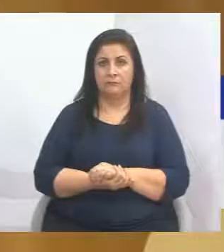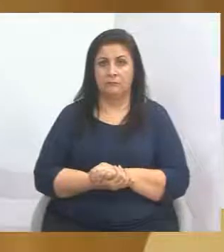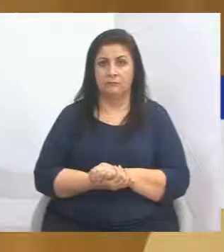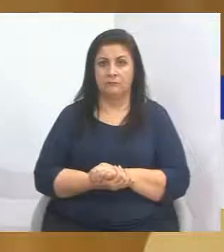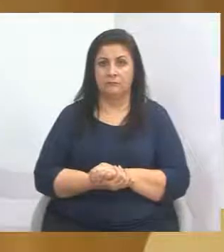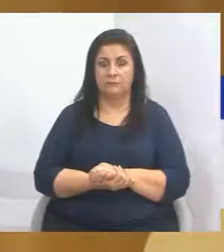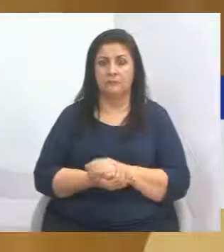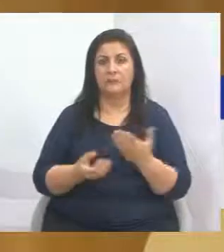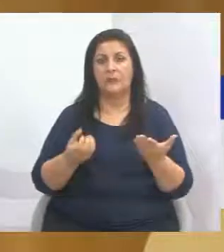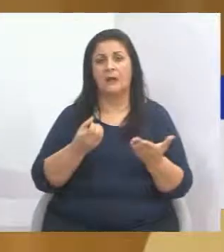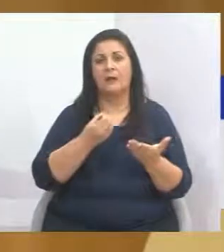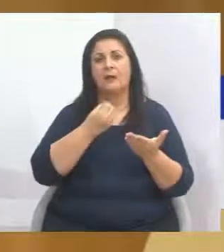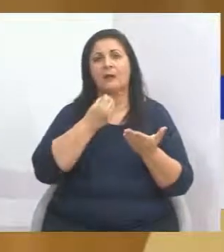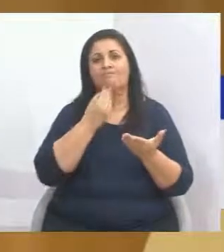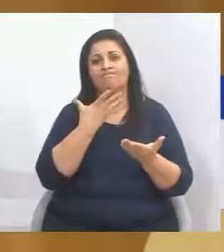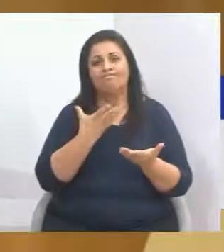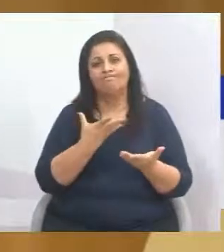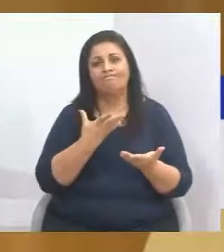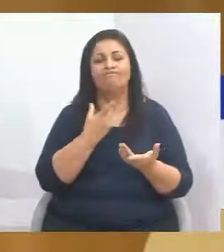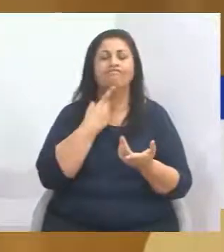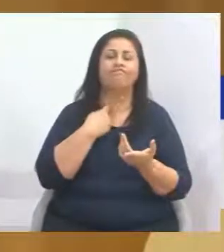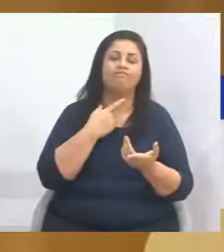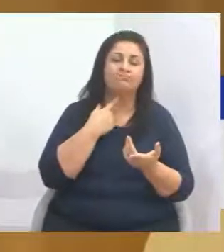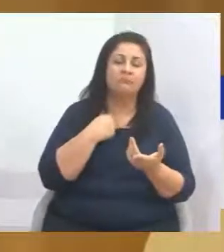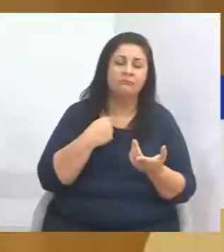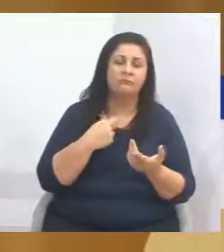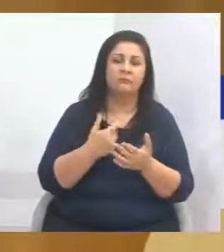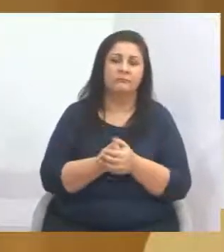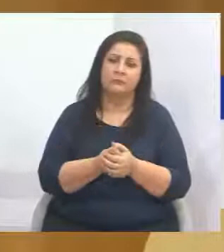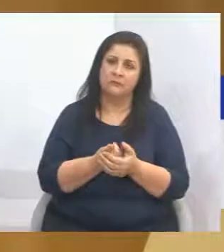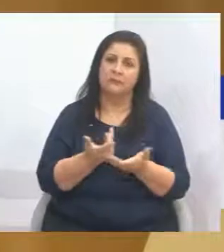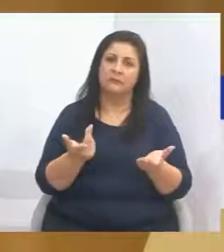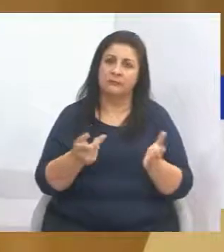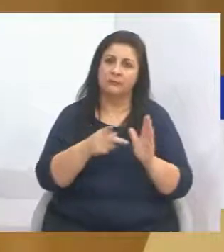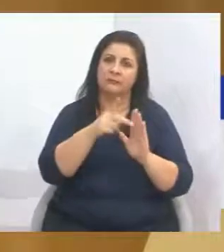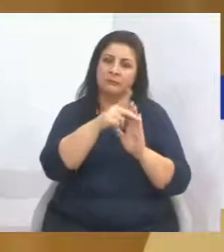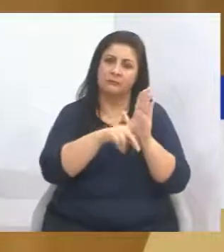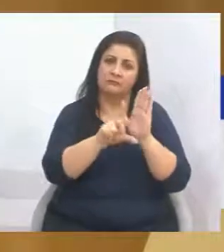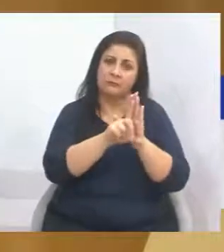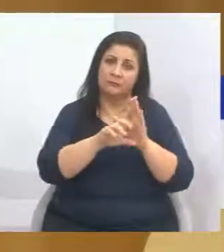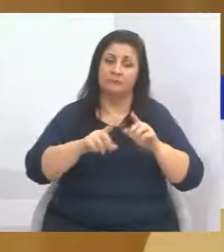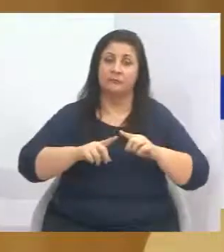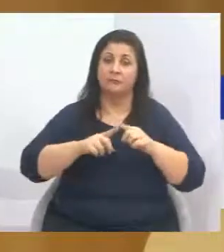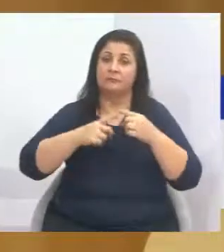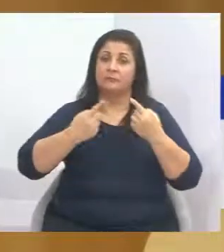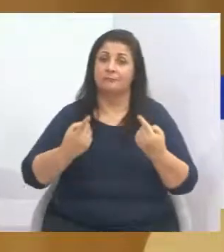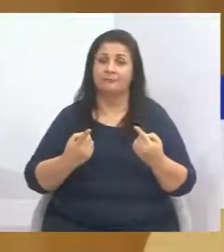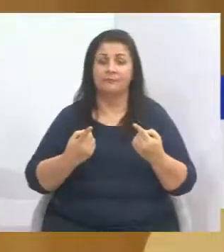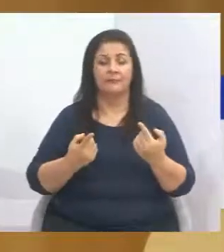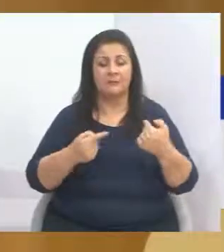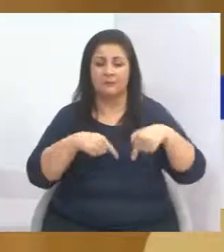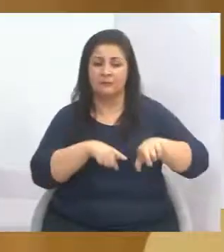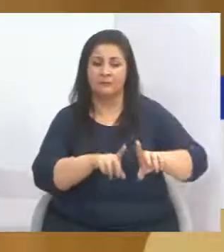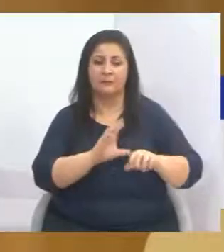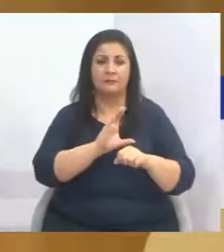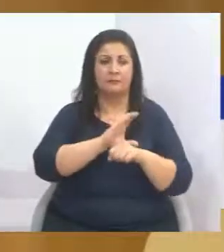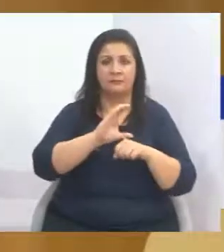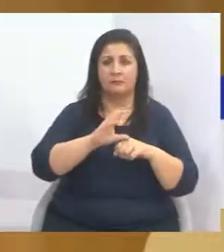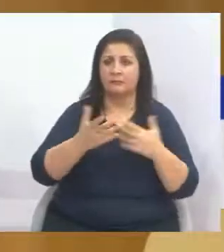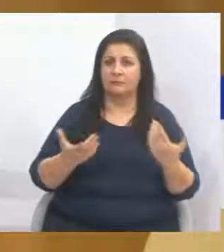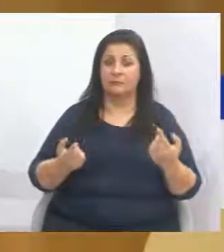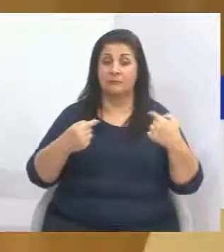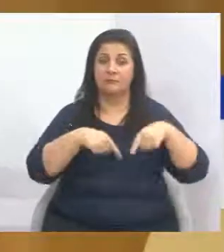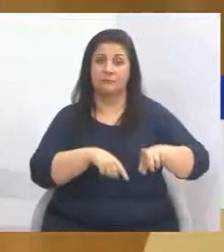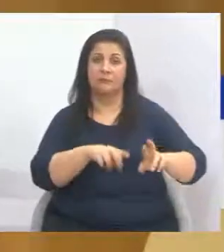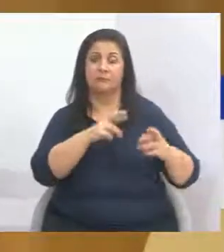A boa intenção do presente projeto de lei esbarra na proibição constante da Lei de Responsabilidade Fiscal, ao